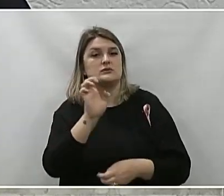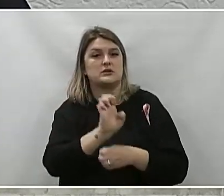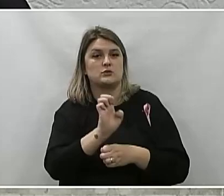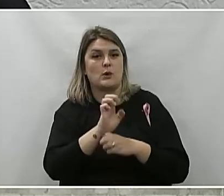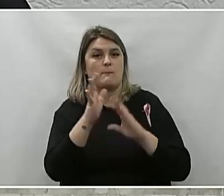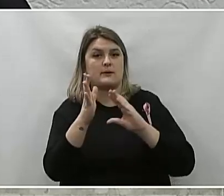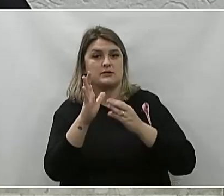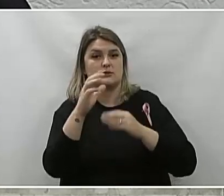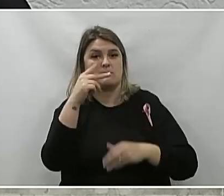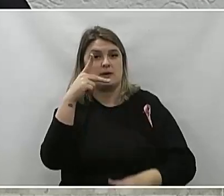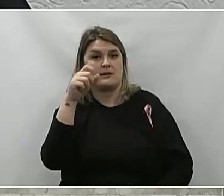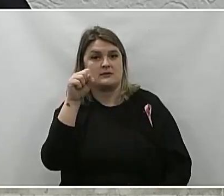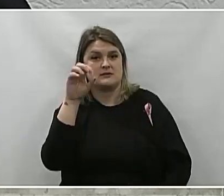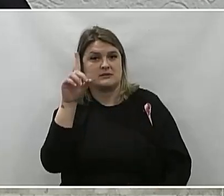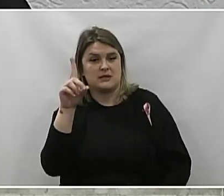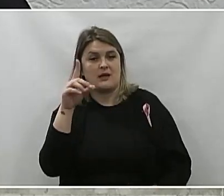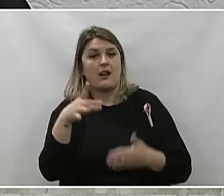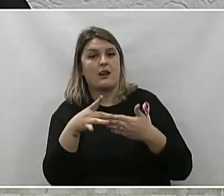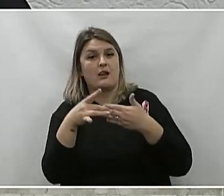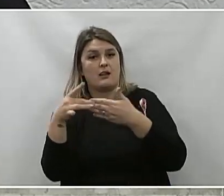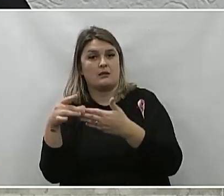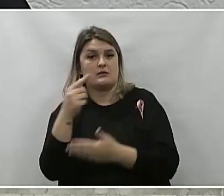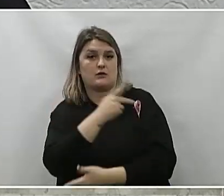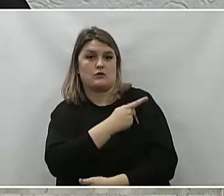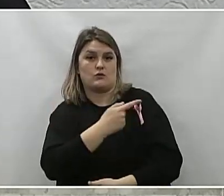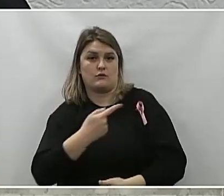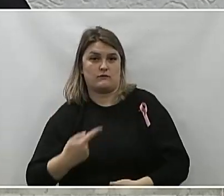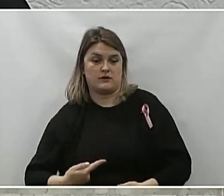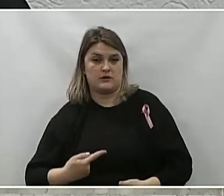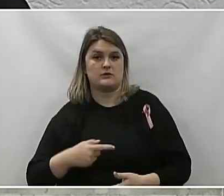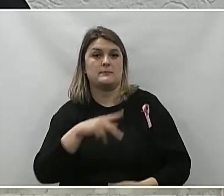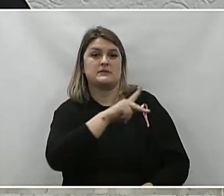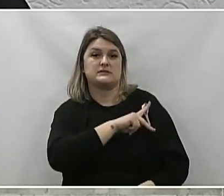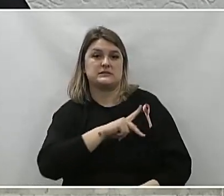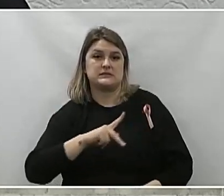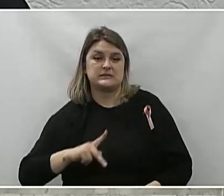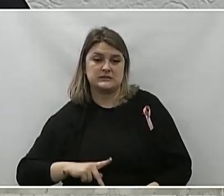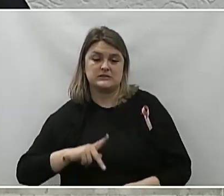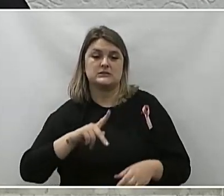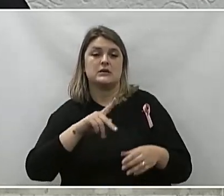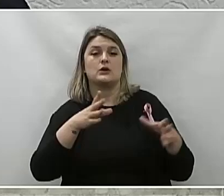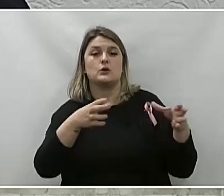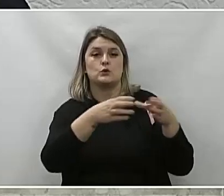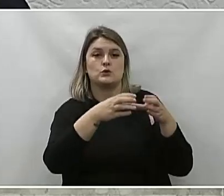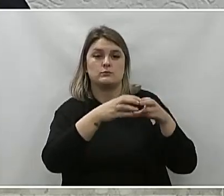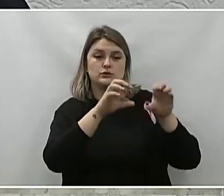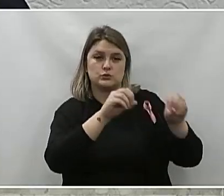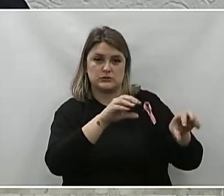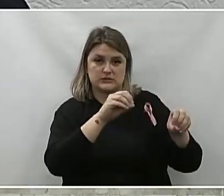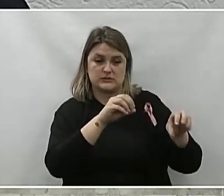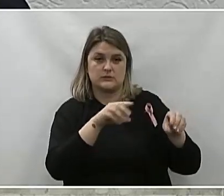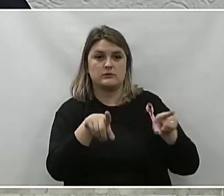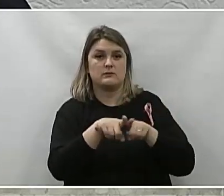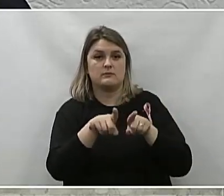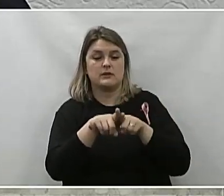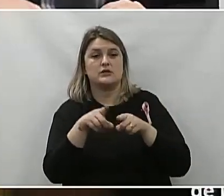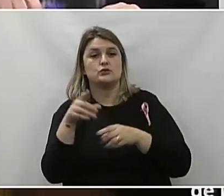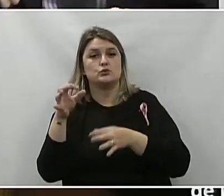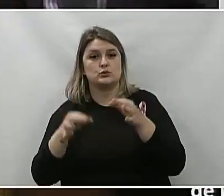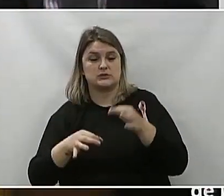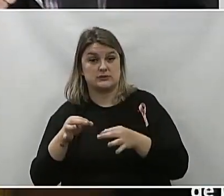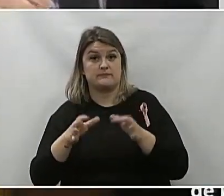sendo líder do governo presidente da Comissão de educação e membro do titular da comissão de constituição e justiça